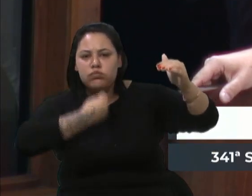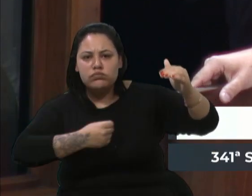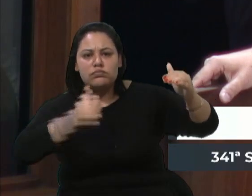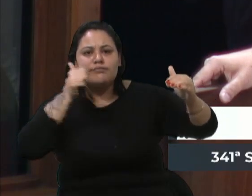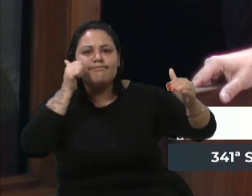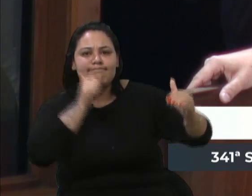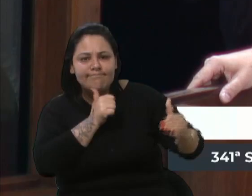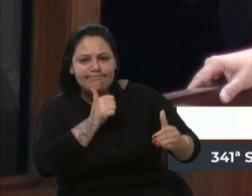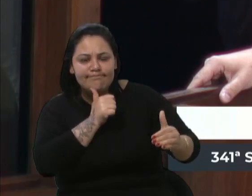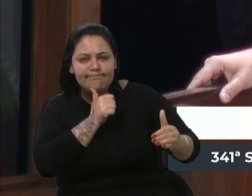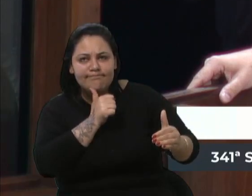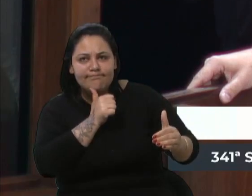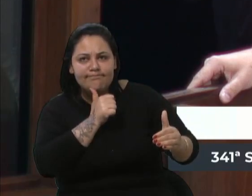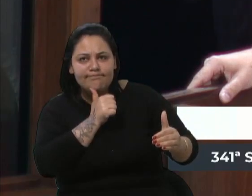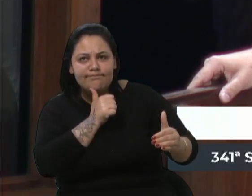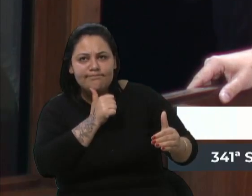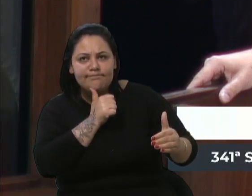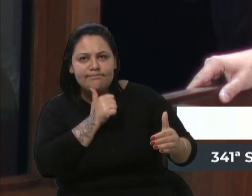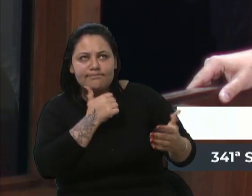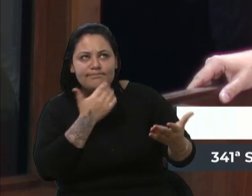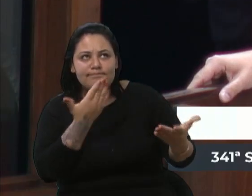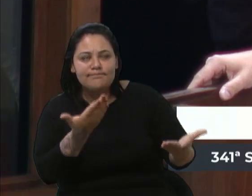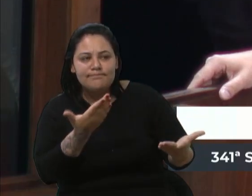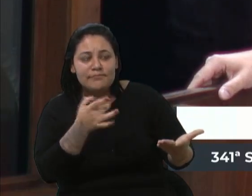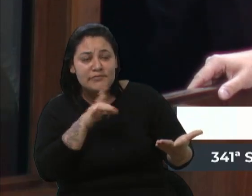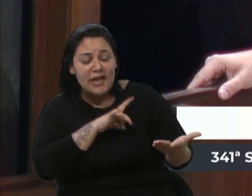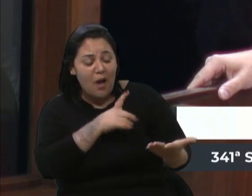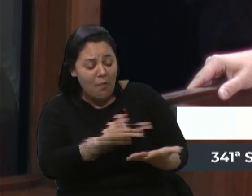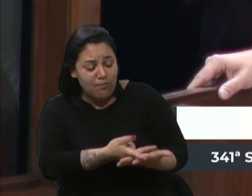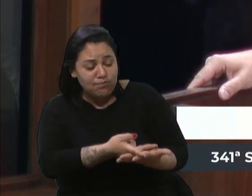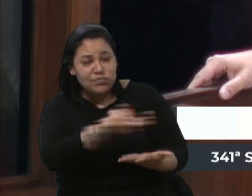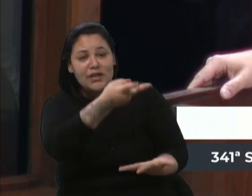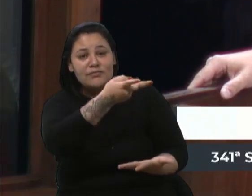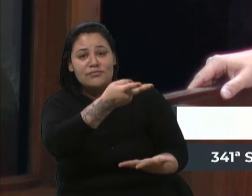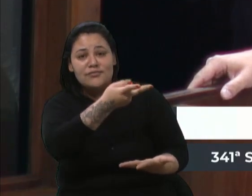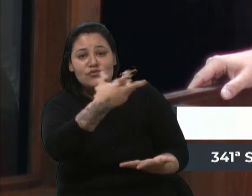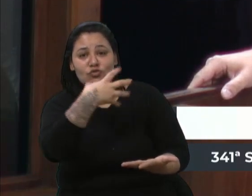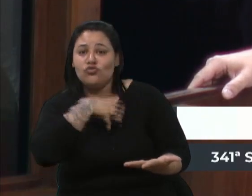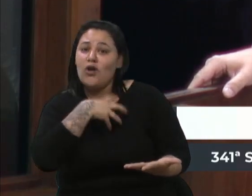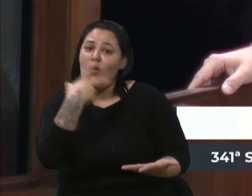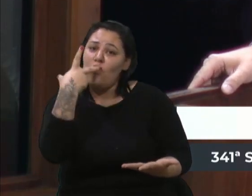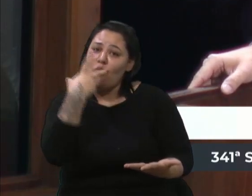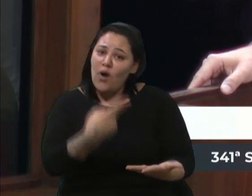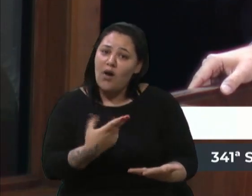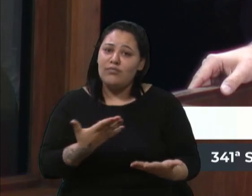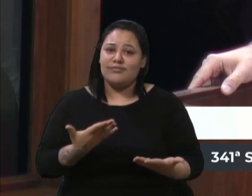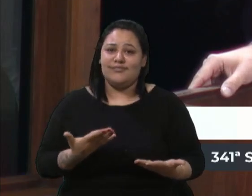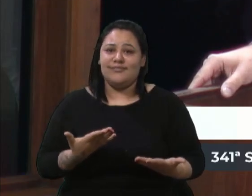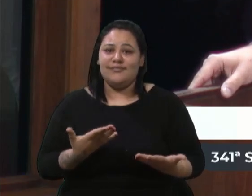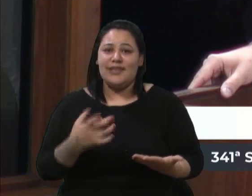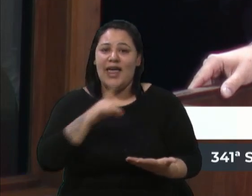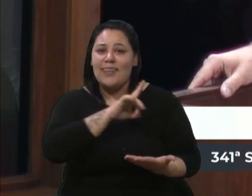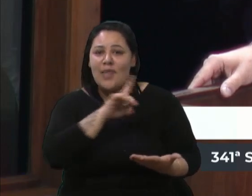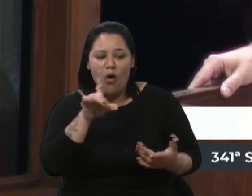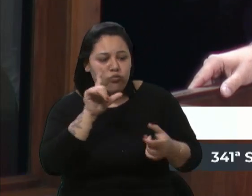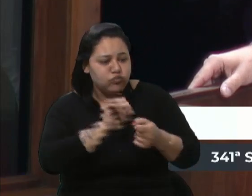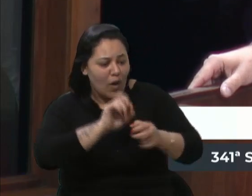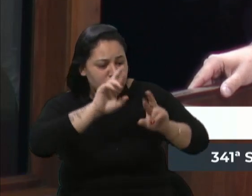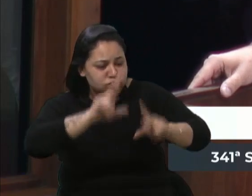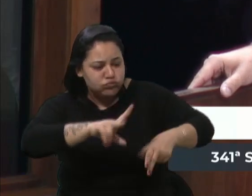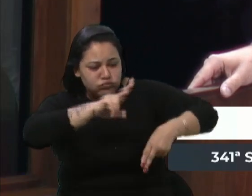mulheres sendo premiados de forma igualmente nas